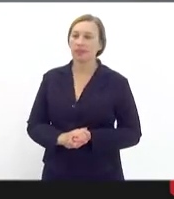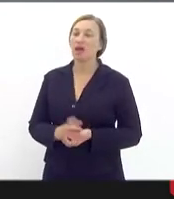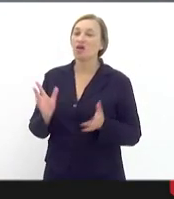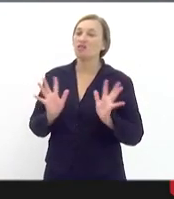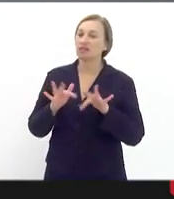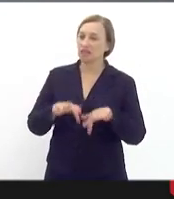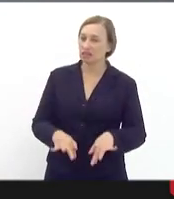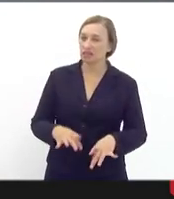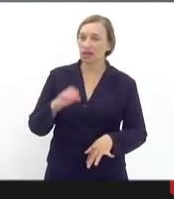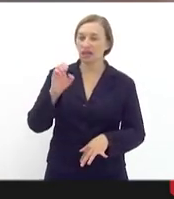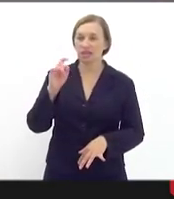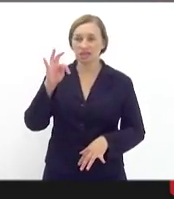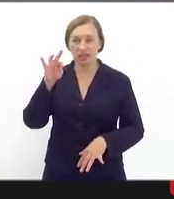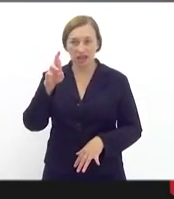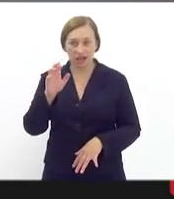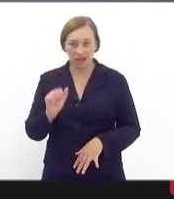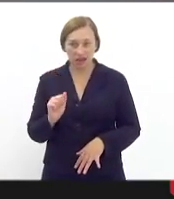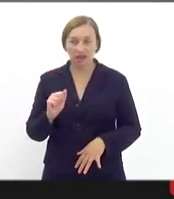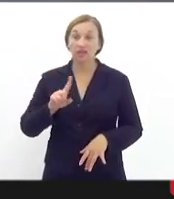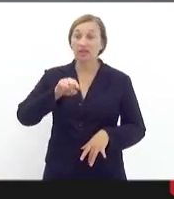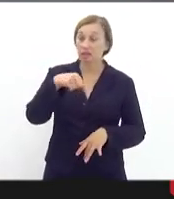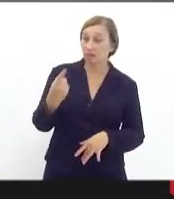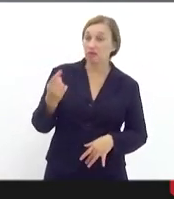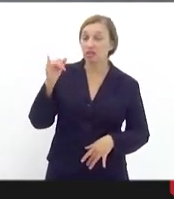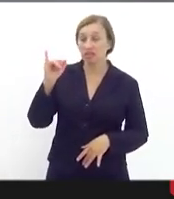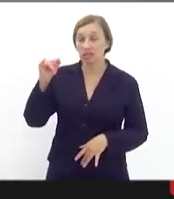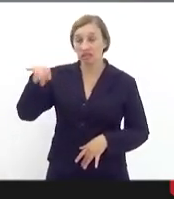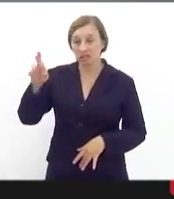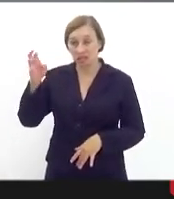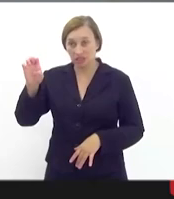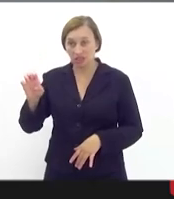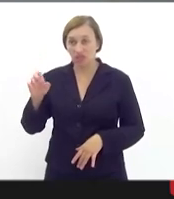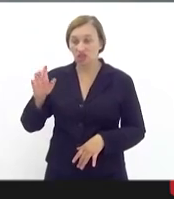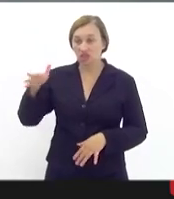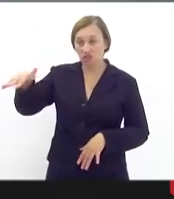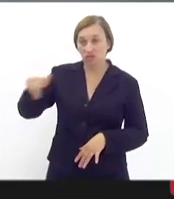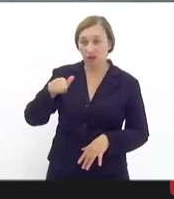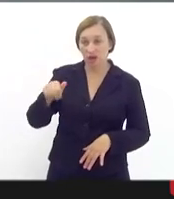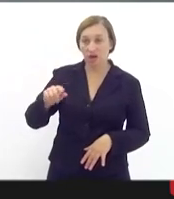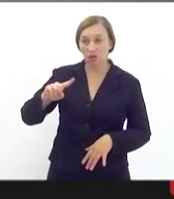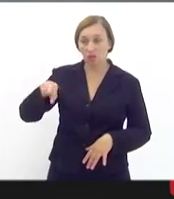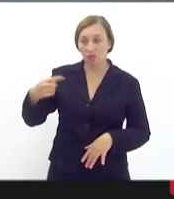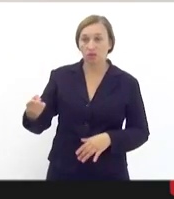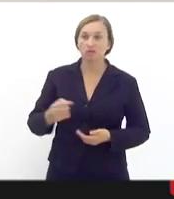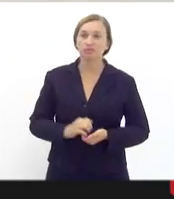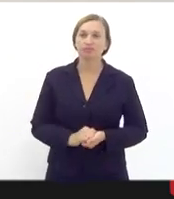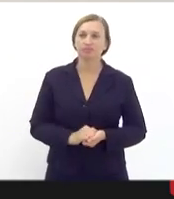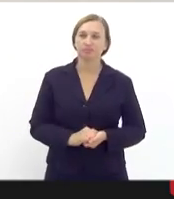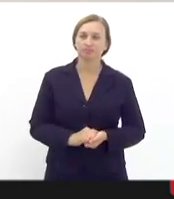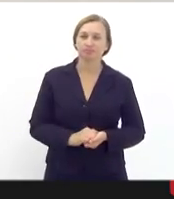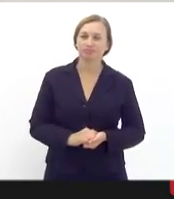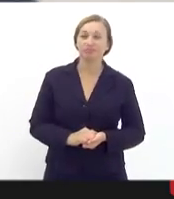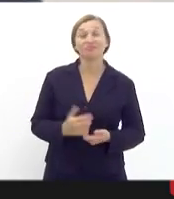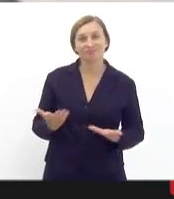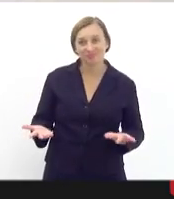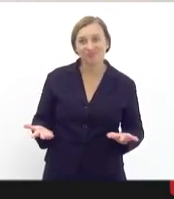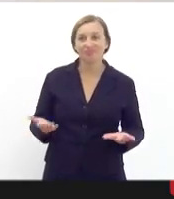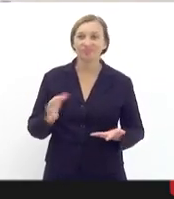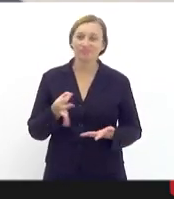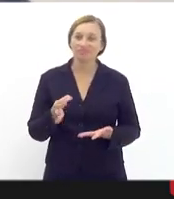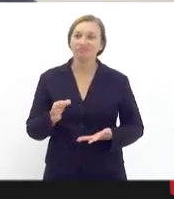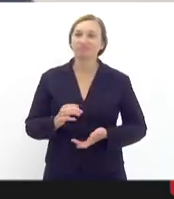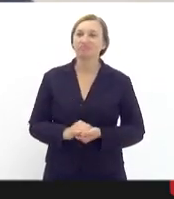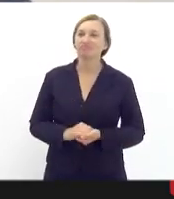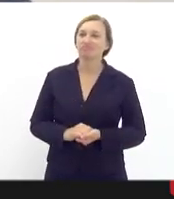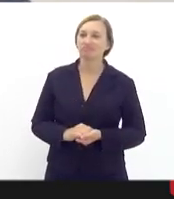concluir, Estela Aranha, e a Ingrid depois chamar a próxima. É isso, basicamente é isso, e